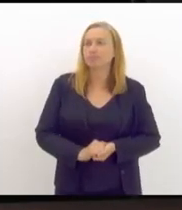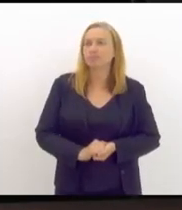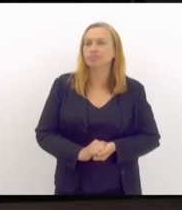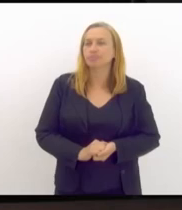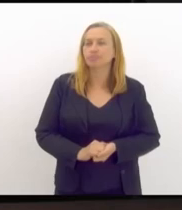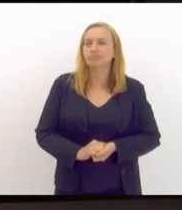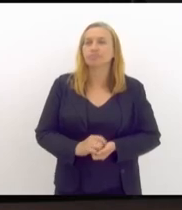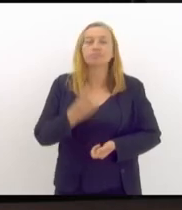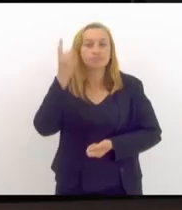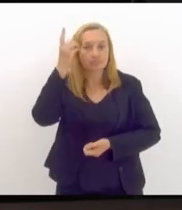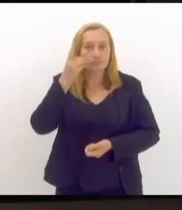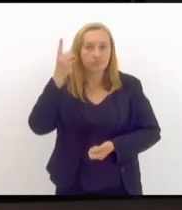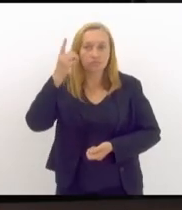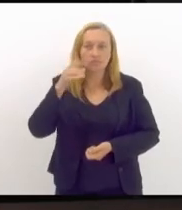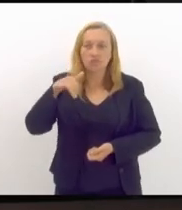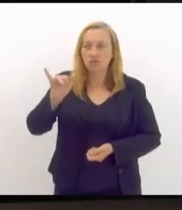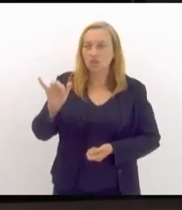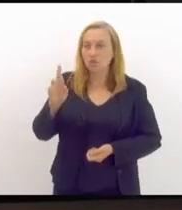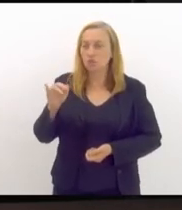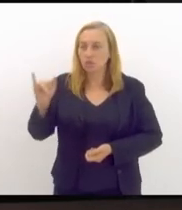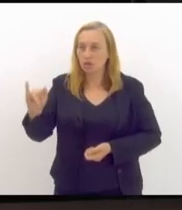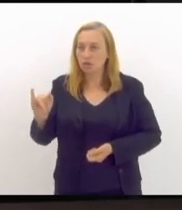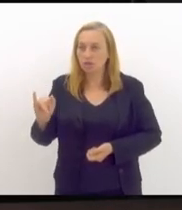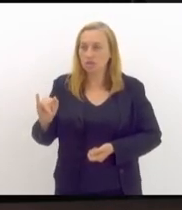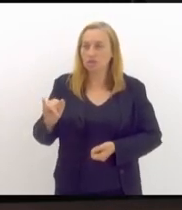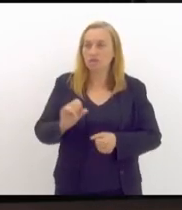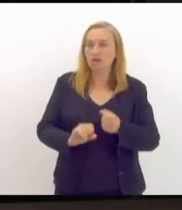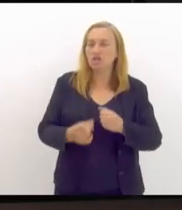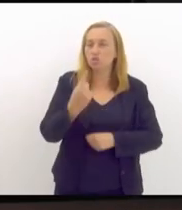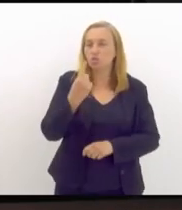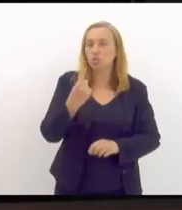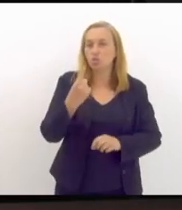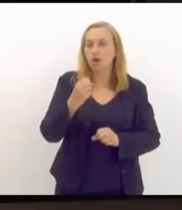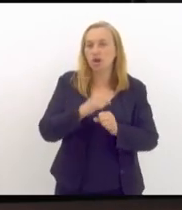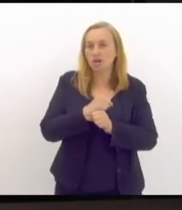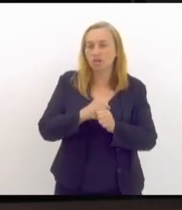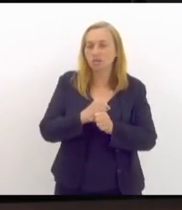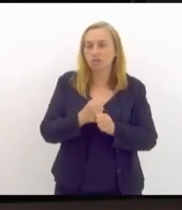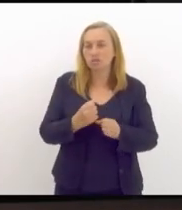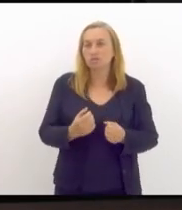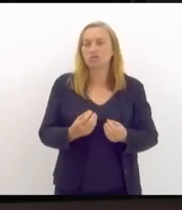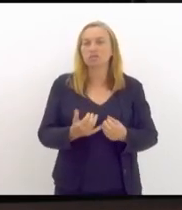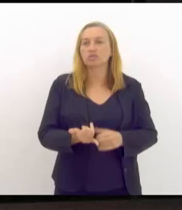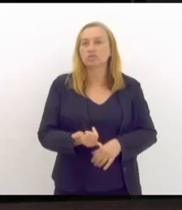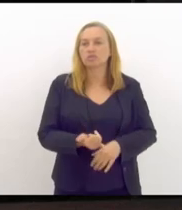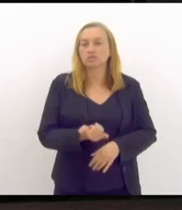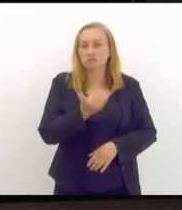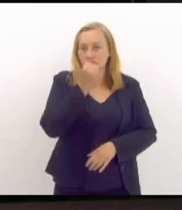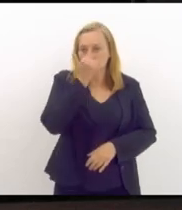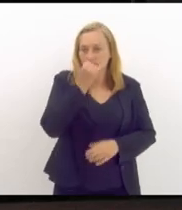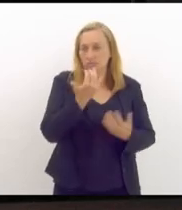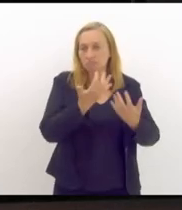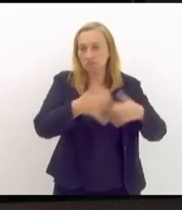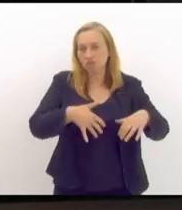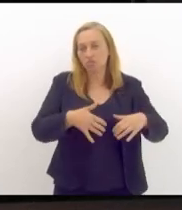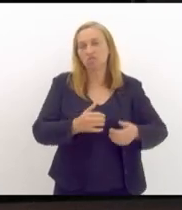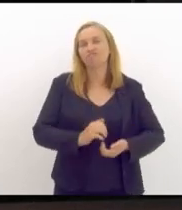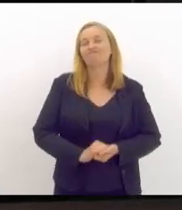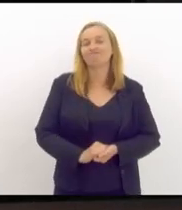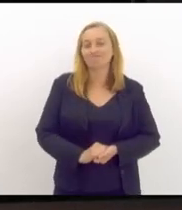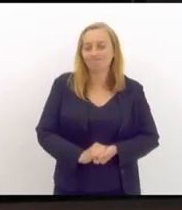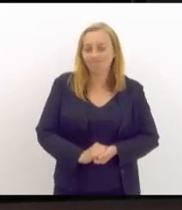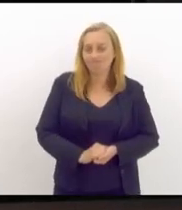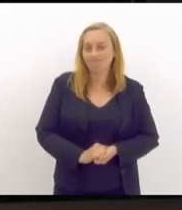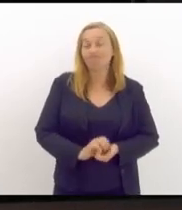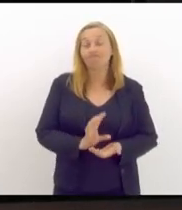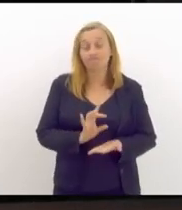Deputado Yuri completa um ano da tragédia em Petrópolis e